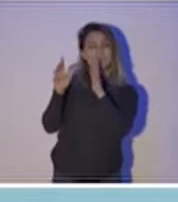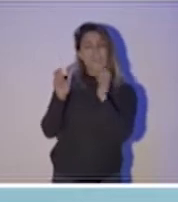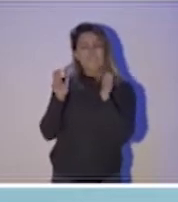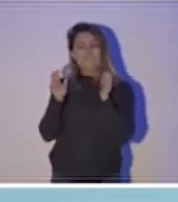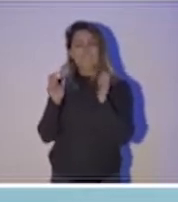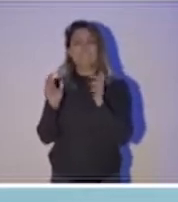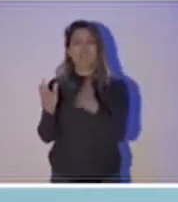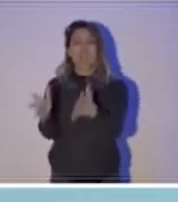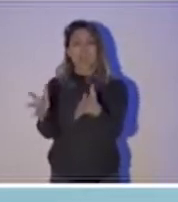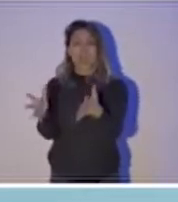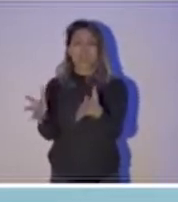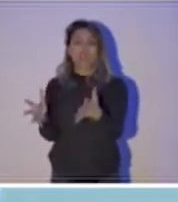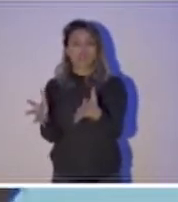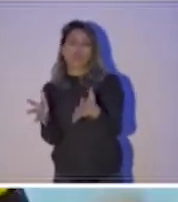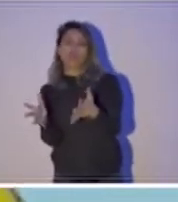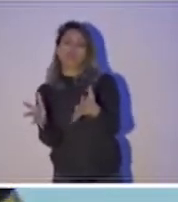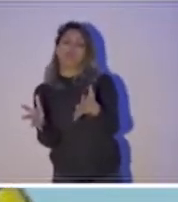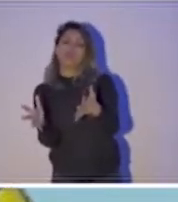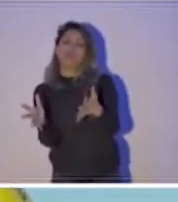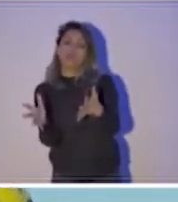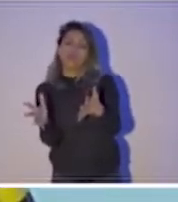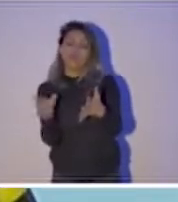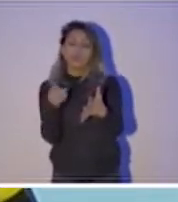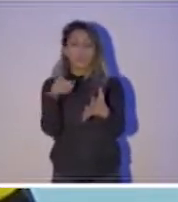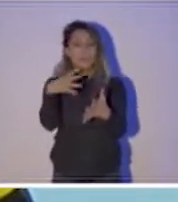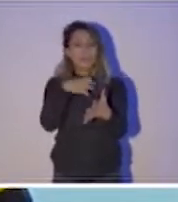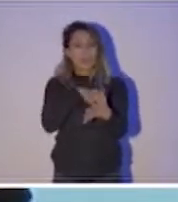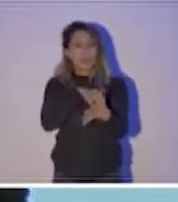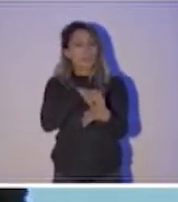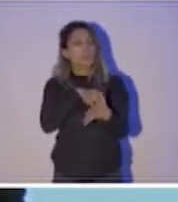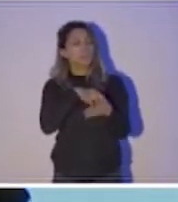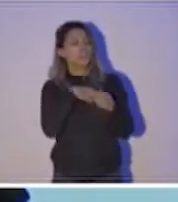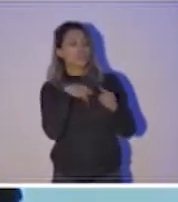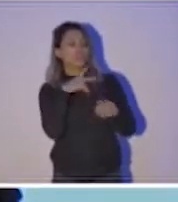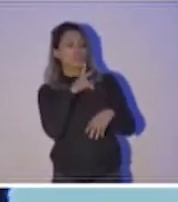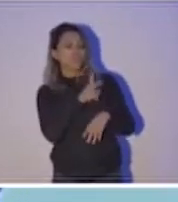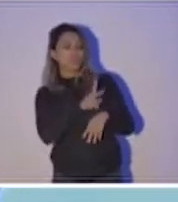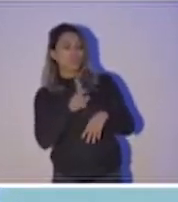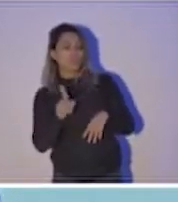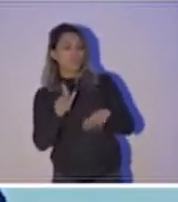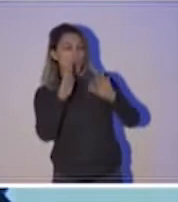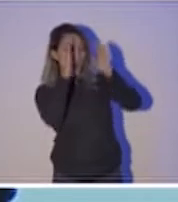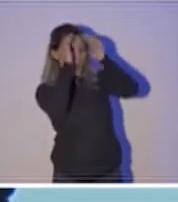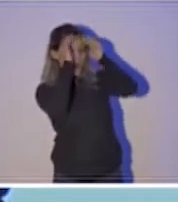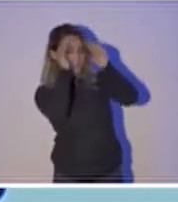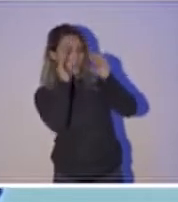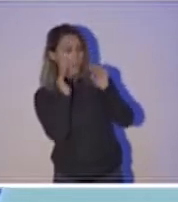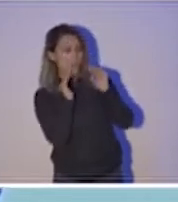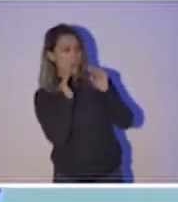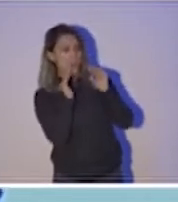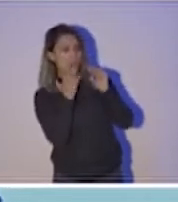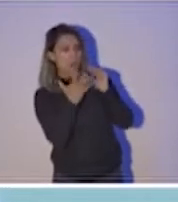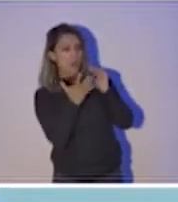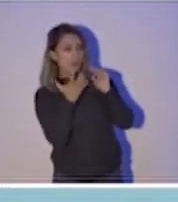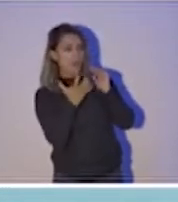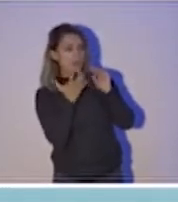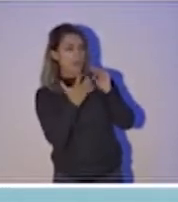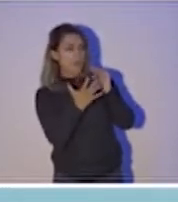a percepção de que o meu professor, ele está interessado em ouvir o que eu tenho a